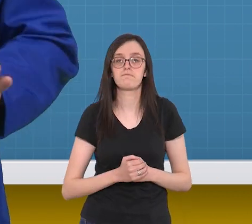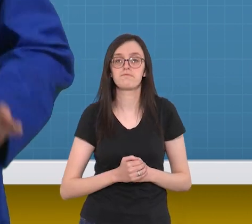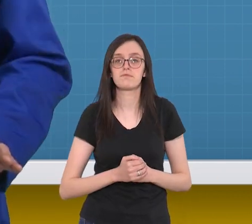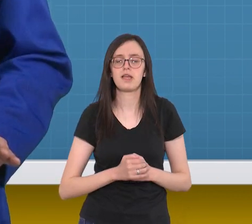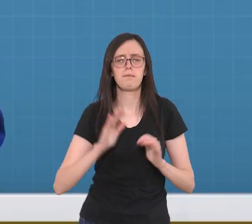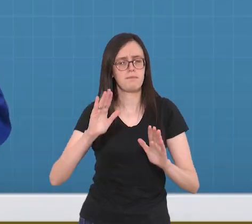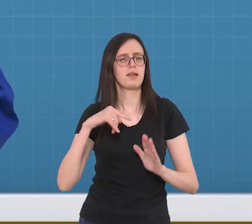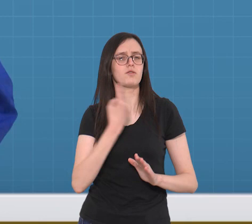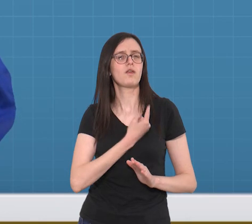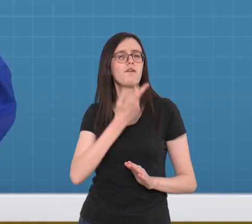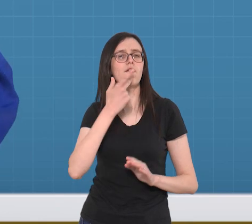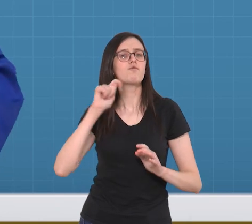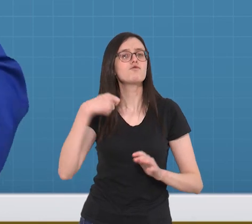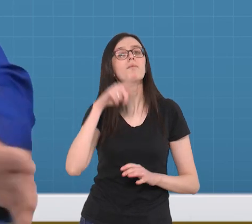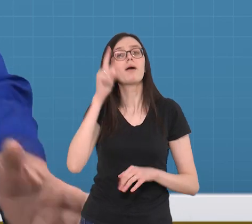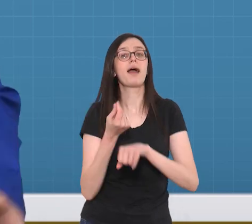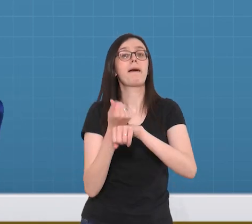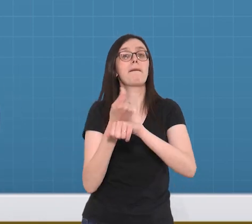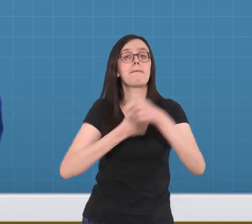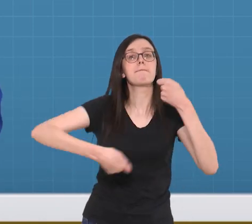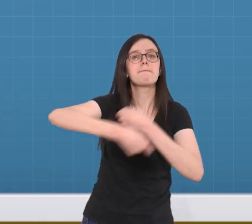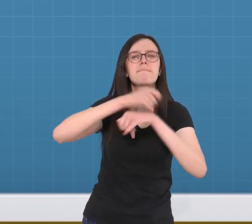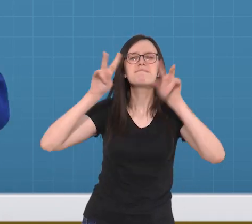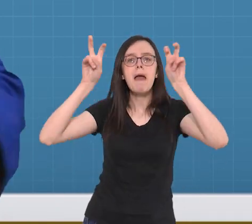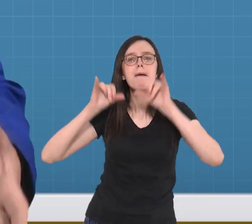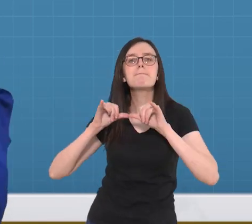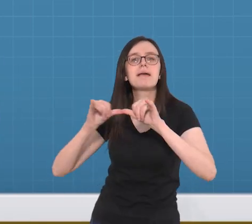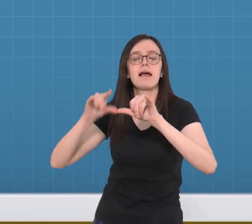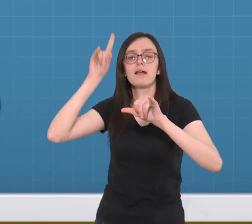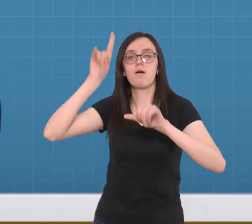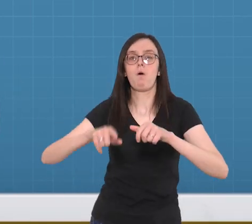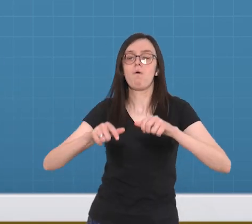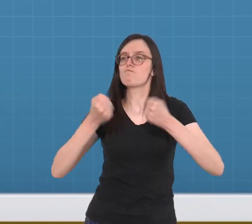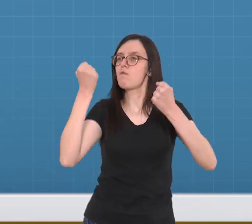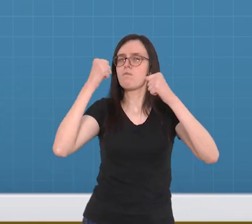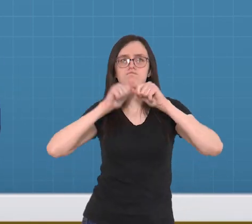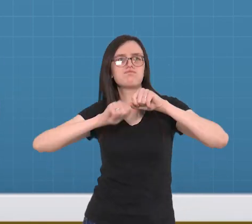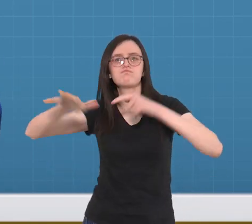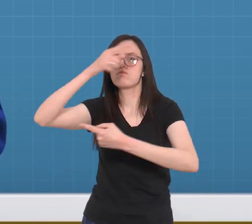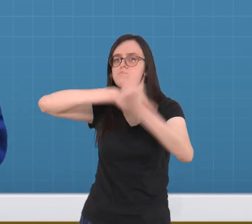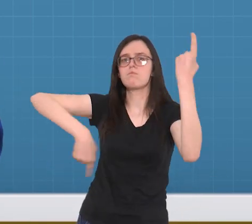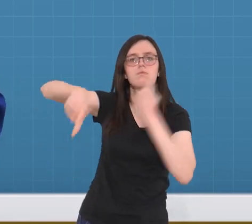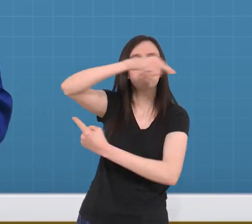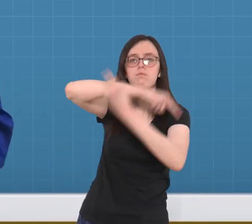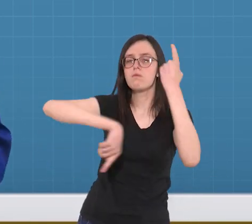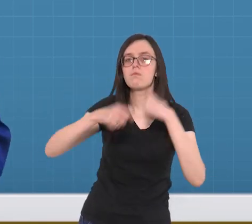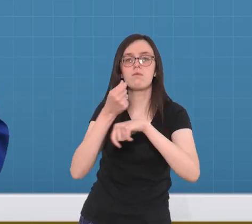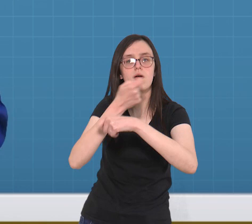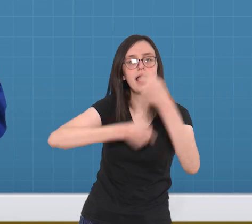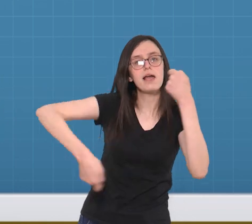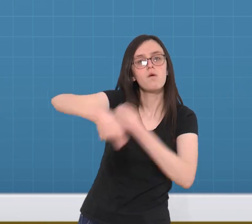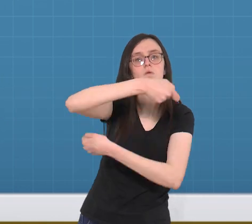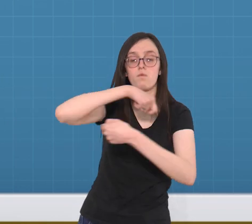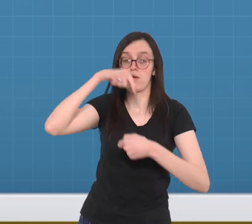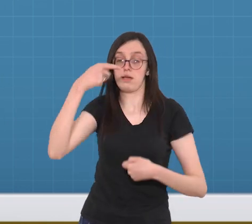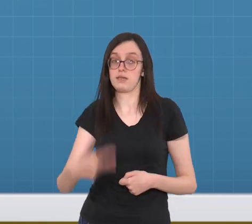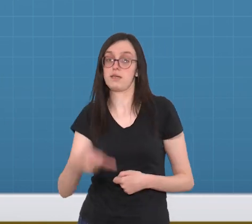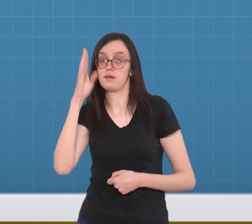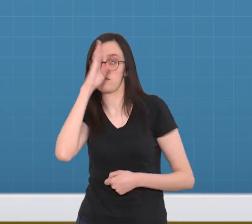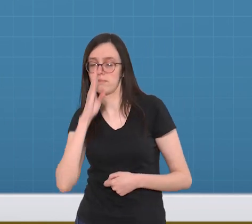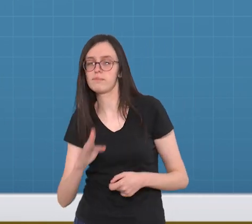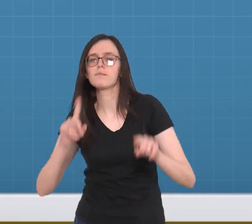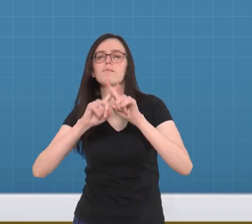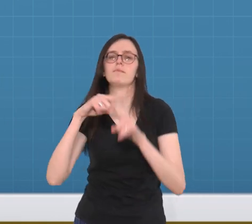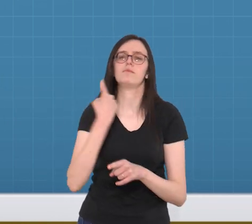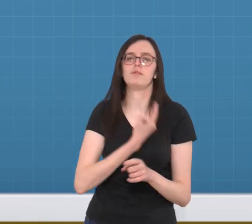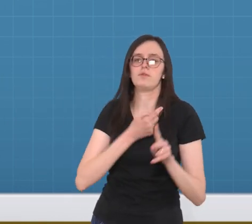mercado financeiro. Lá gira, lá é um pulmão, é um pulso muito forte da economia mundial aqui no Brasil.